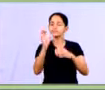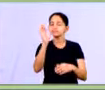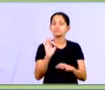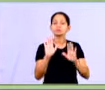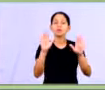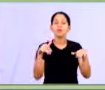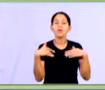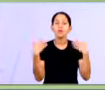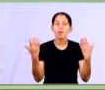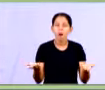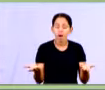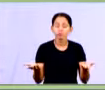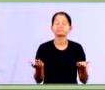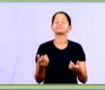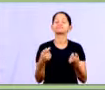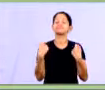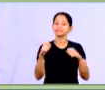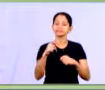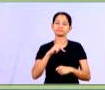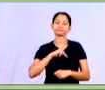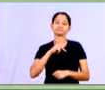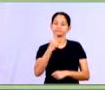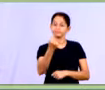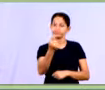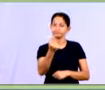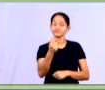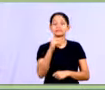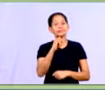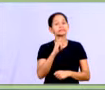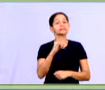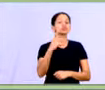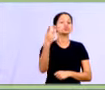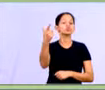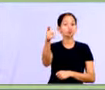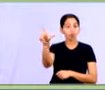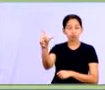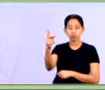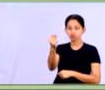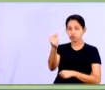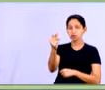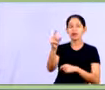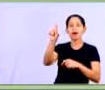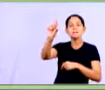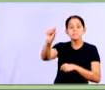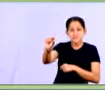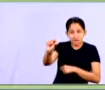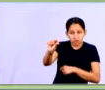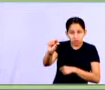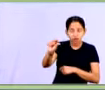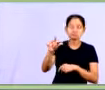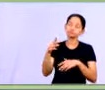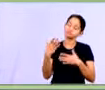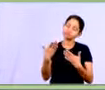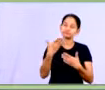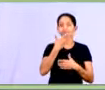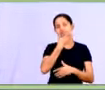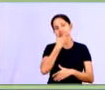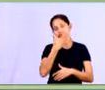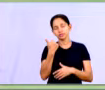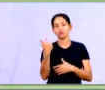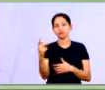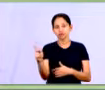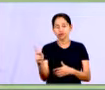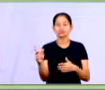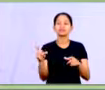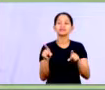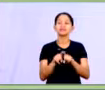juros, no caso do capital próprio. No caso do capital de terceiros, é a menor. Então, quando eu digo assim, eu